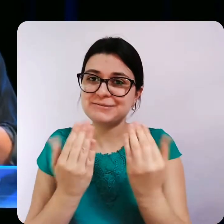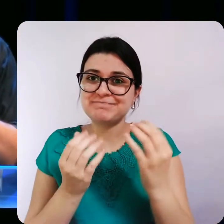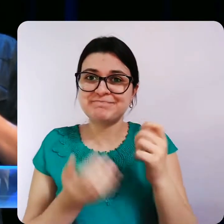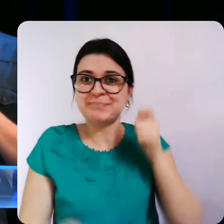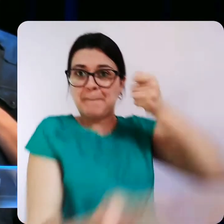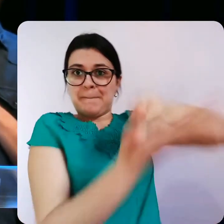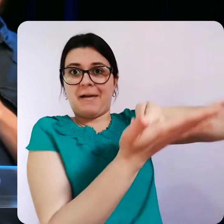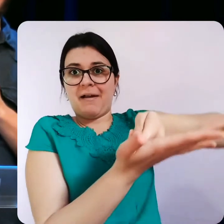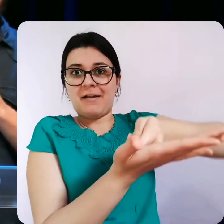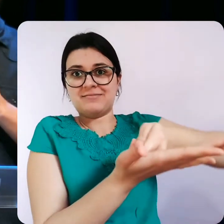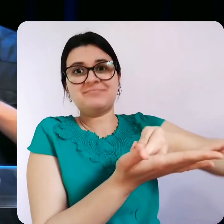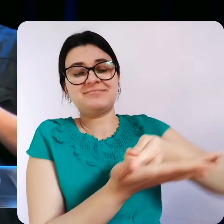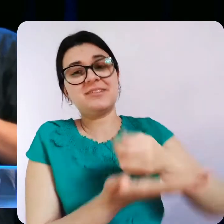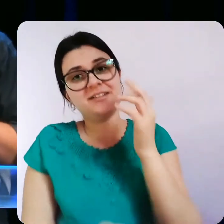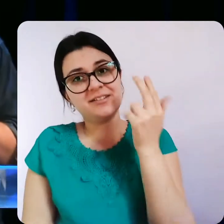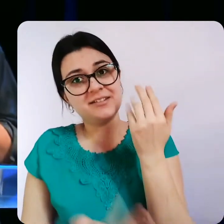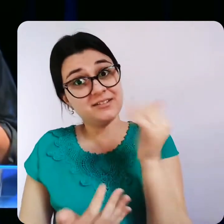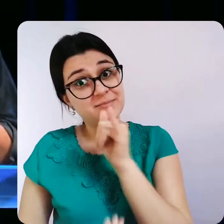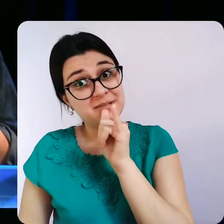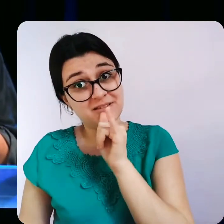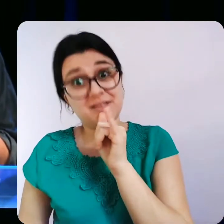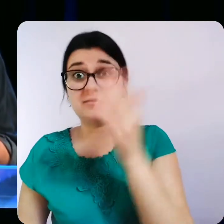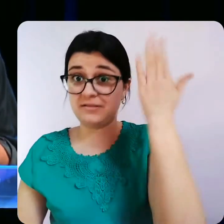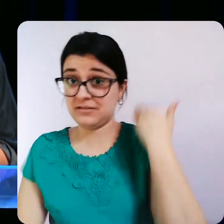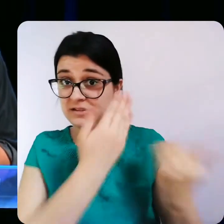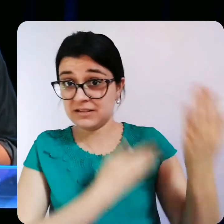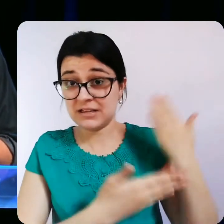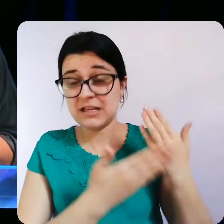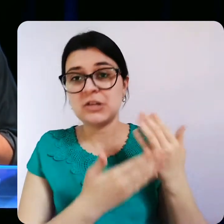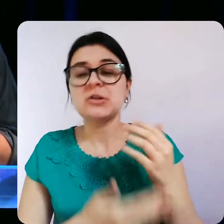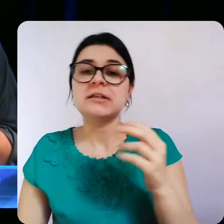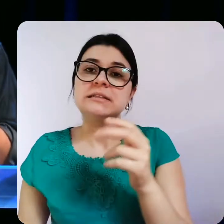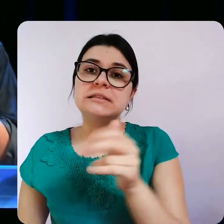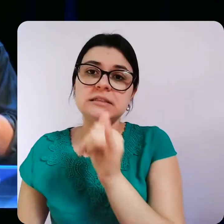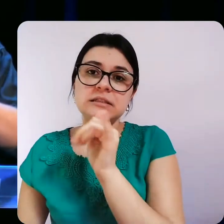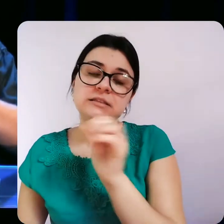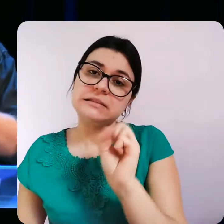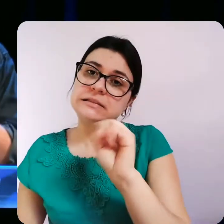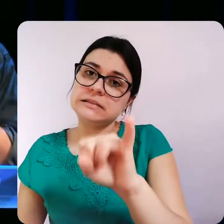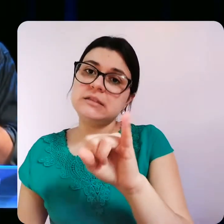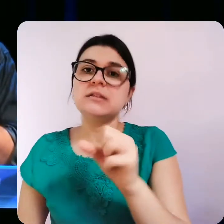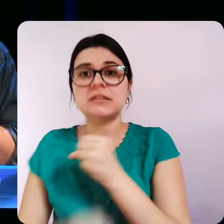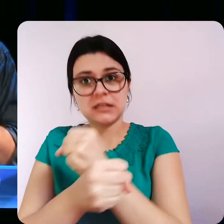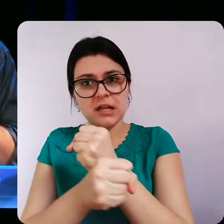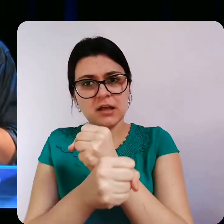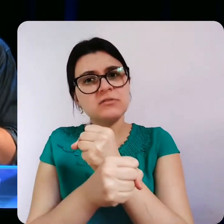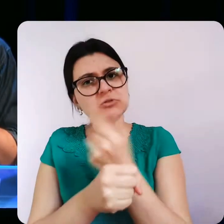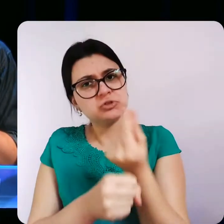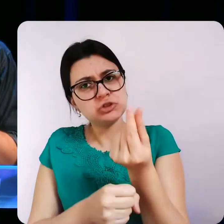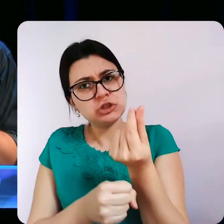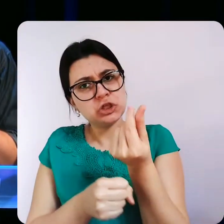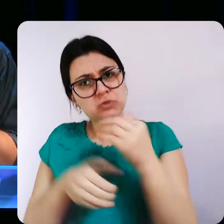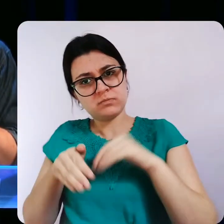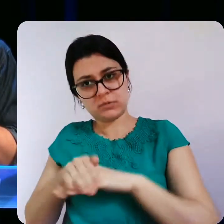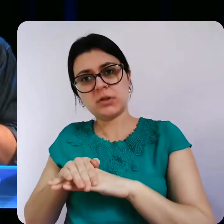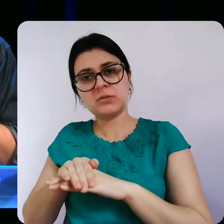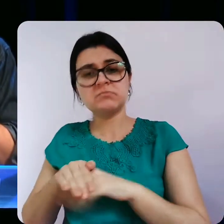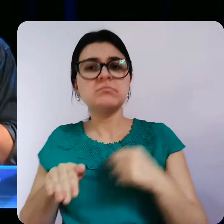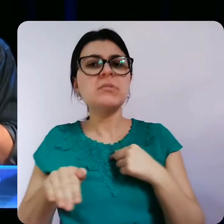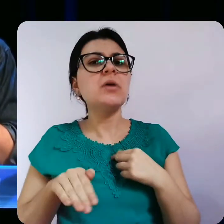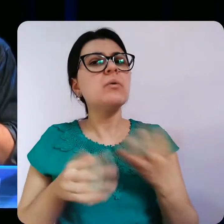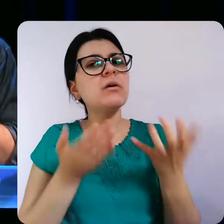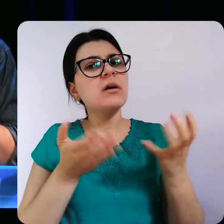liberdade. Isso acontecia, por exemplo, na época do apóstolo Paulo. O escravo tinha direito de comprar a sua liberdade, só que geralmente